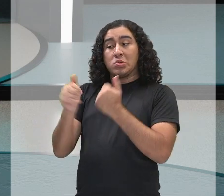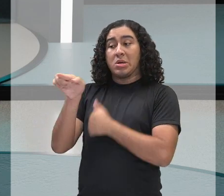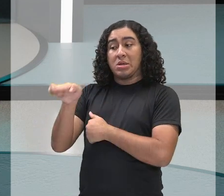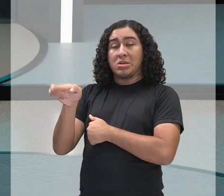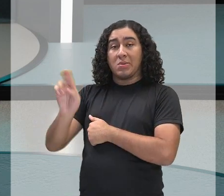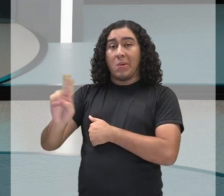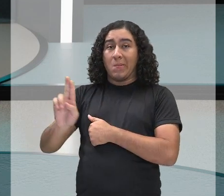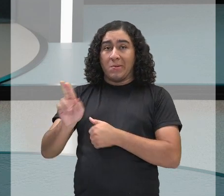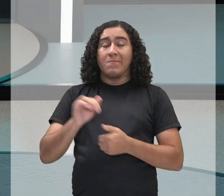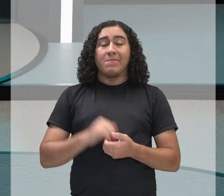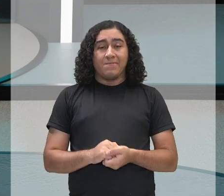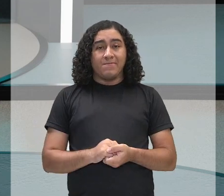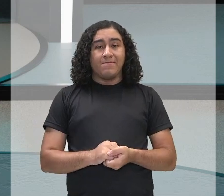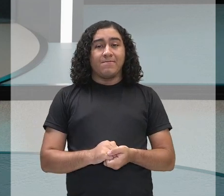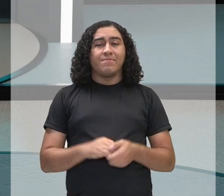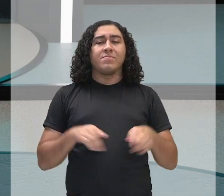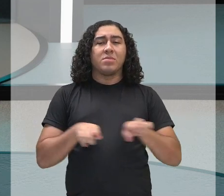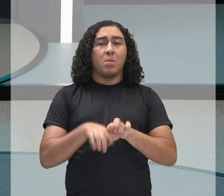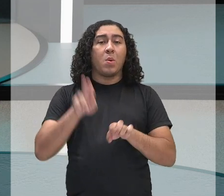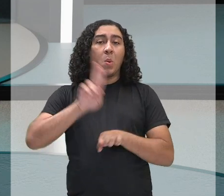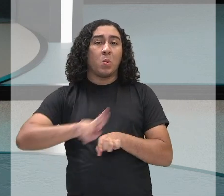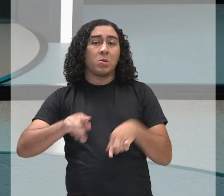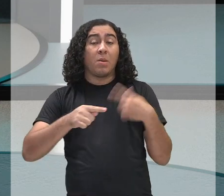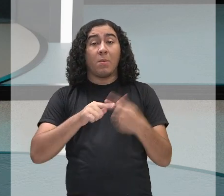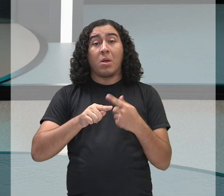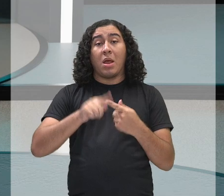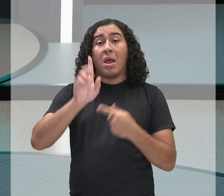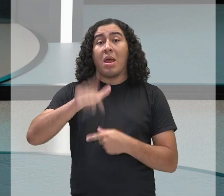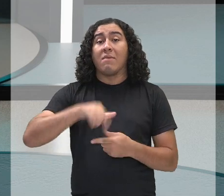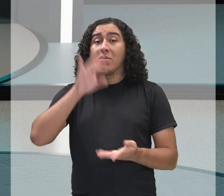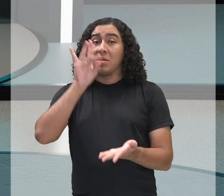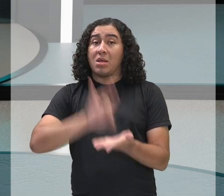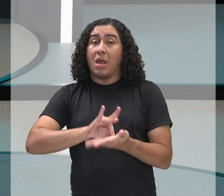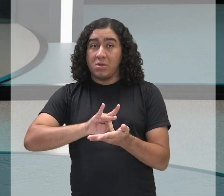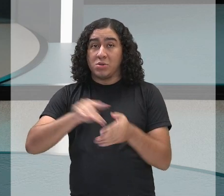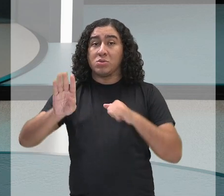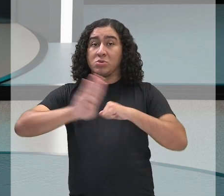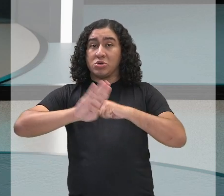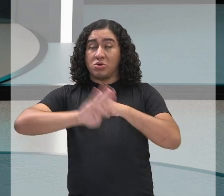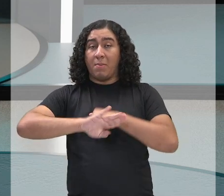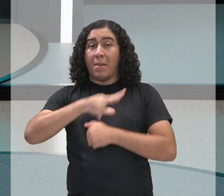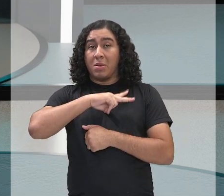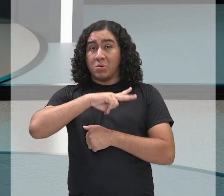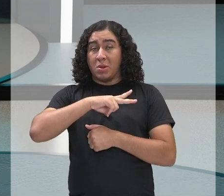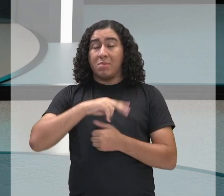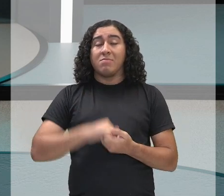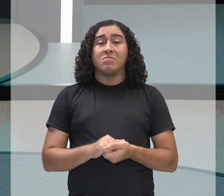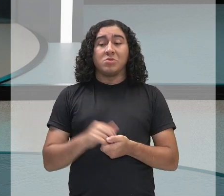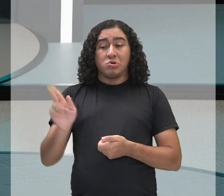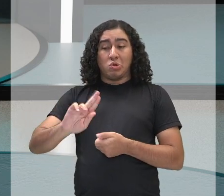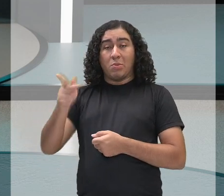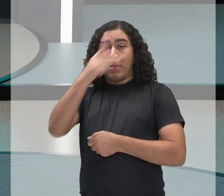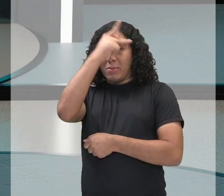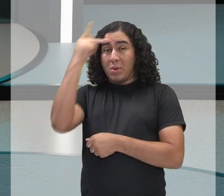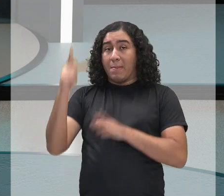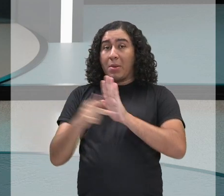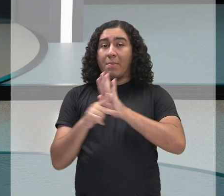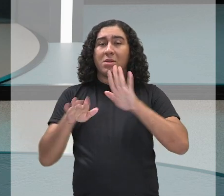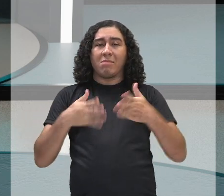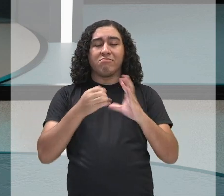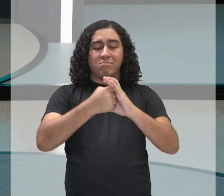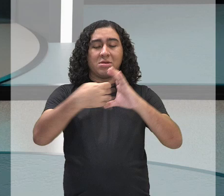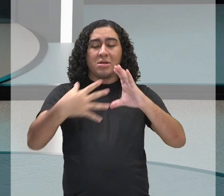nome. E eu estou utilizando esse nome porque ele é, de fato, um substantivo próprio e o nome de uma pessoa. Então, para caracterizar